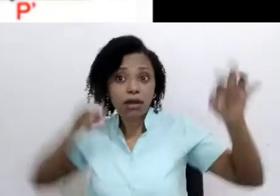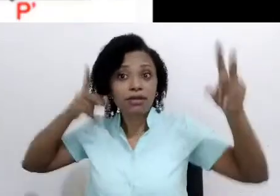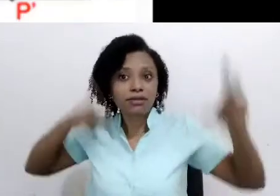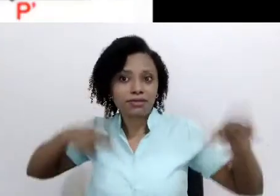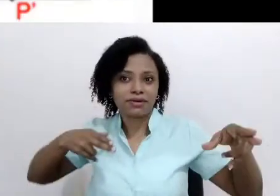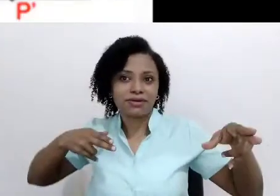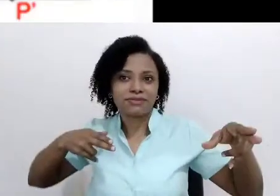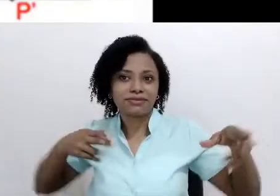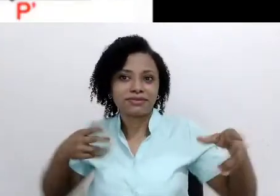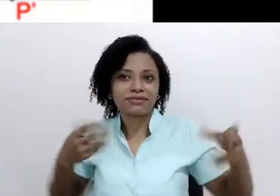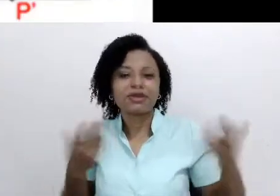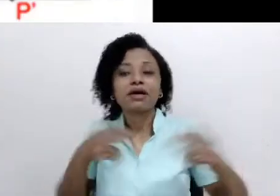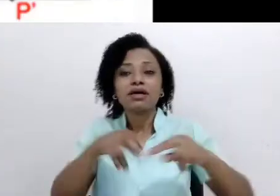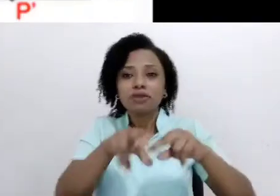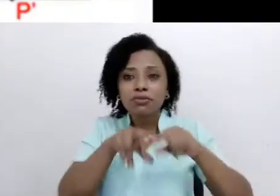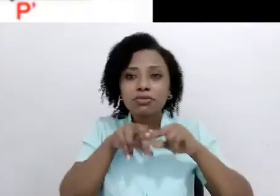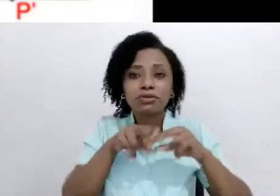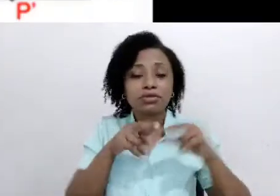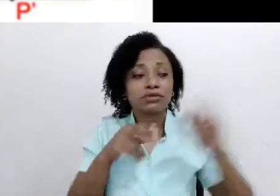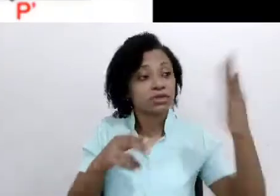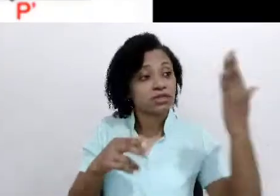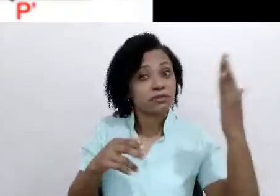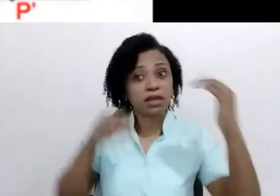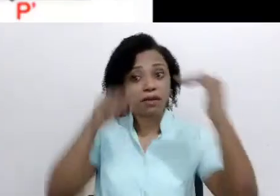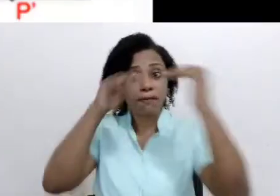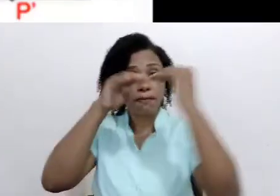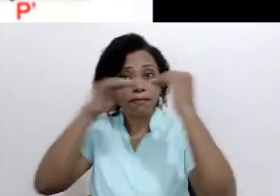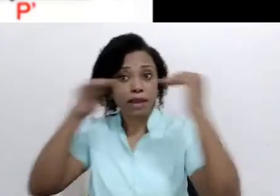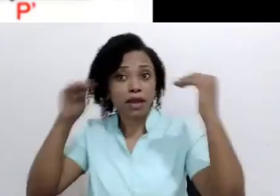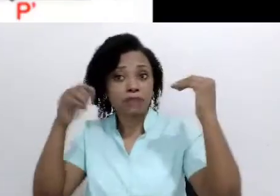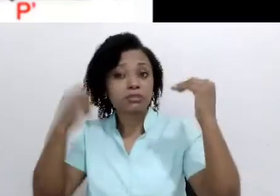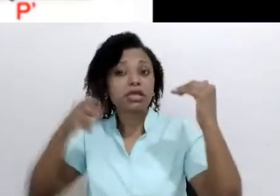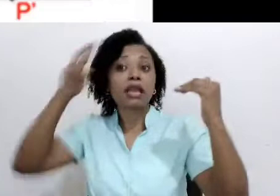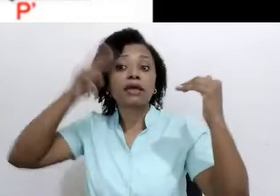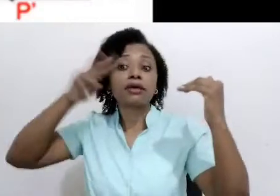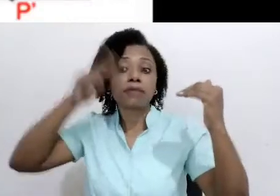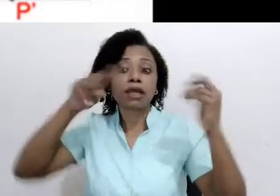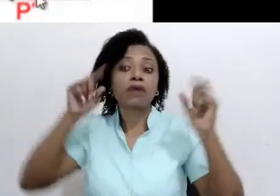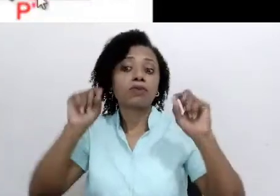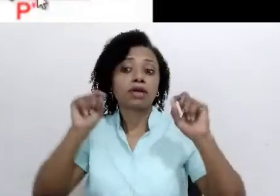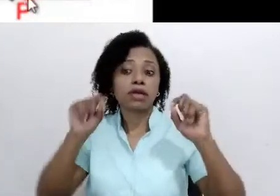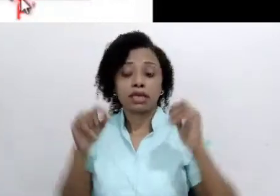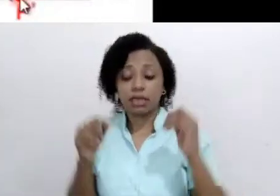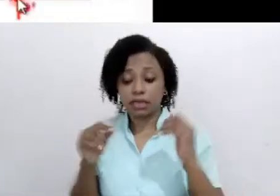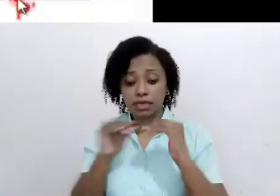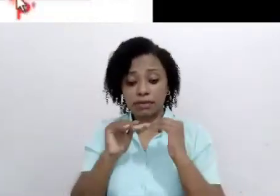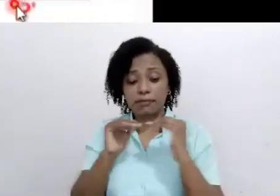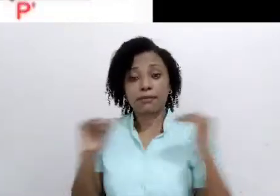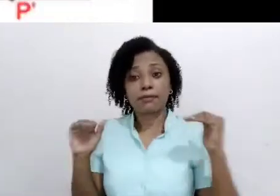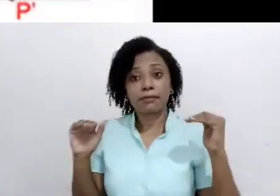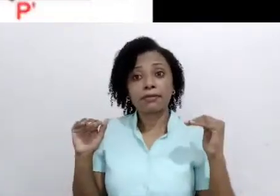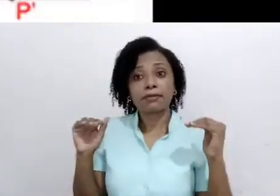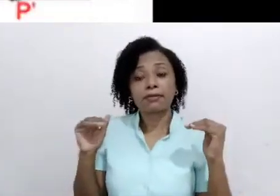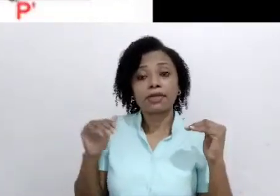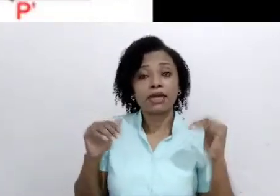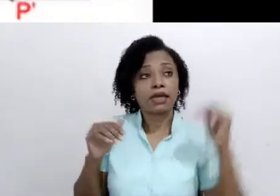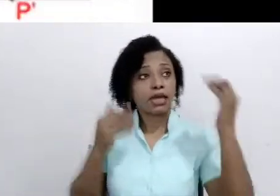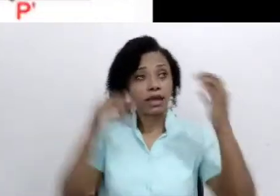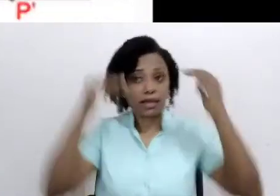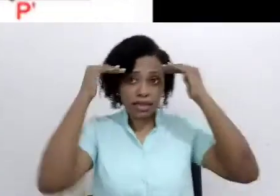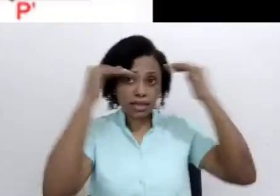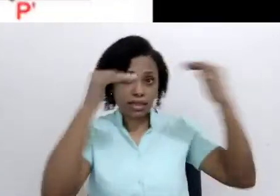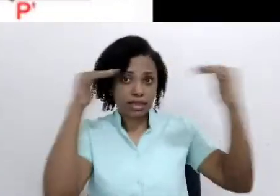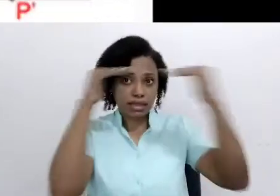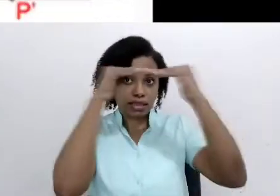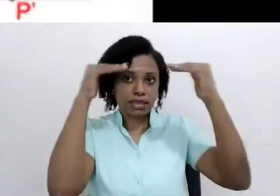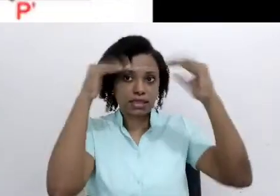permaneçam iguais, certo? Então, para os espelhos planos, eu só preciso lembrar disso, que a imagem é do tamanho